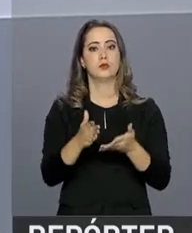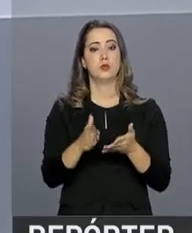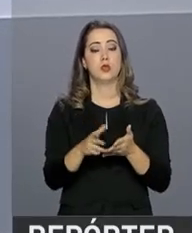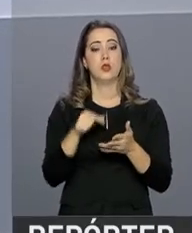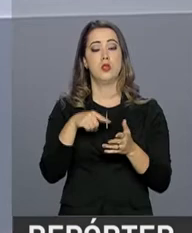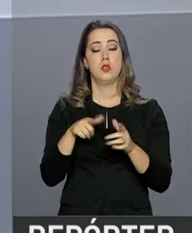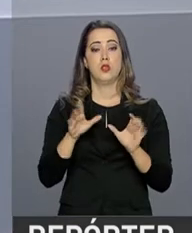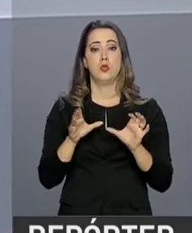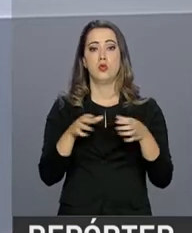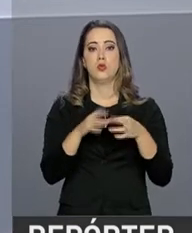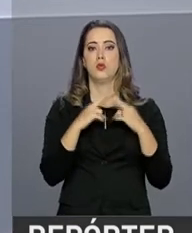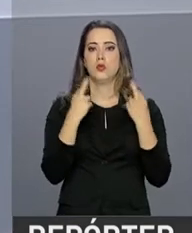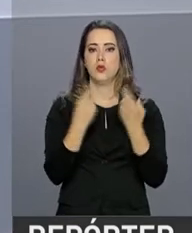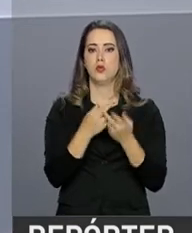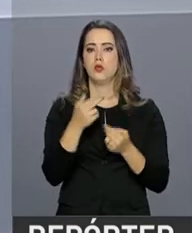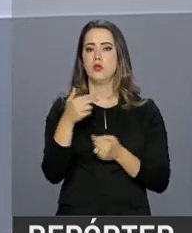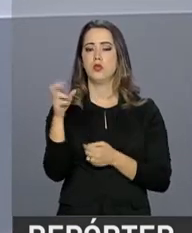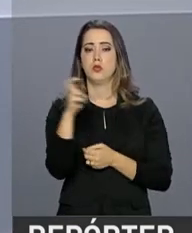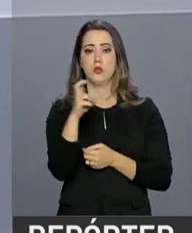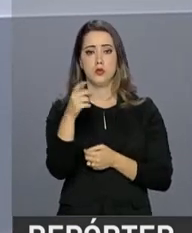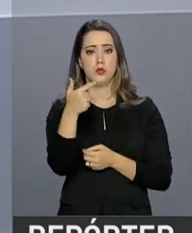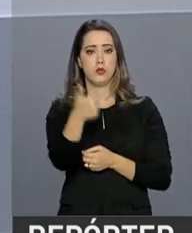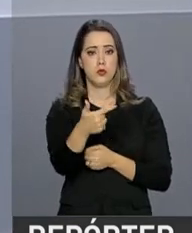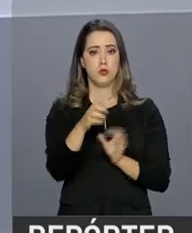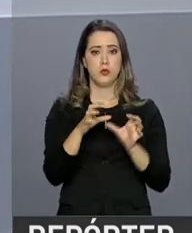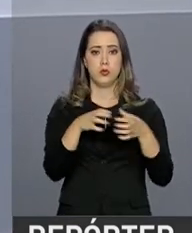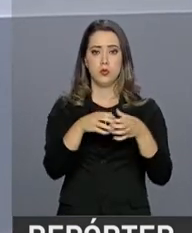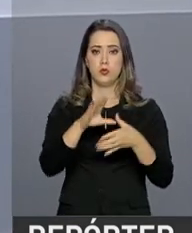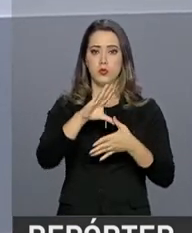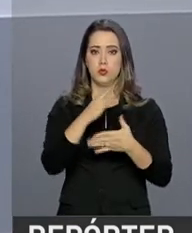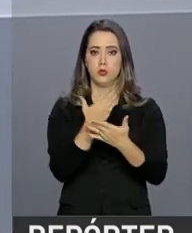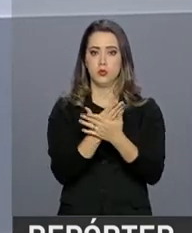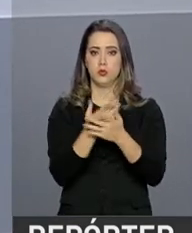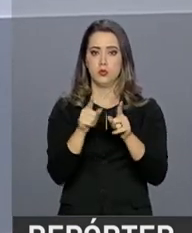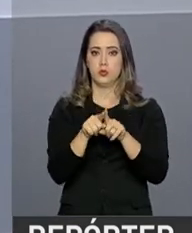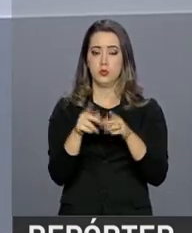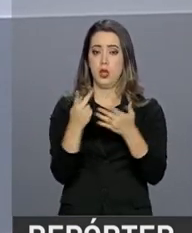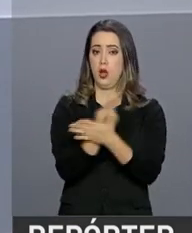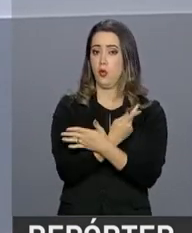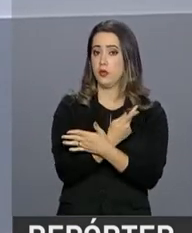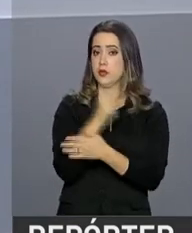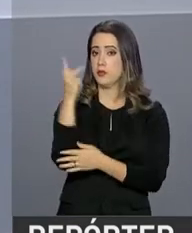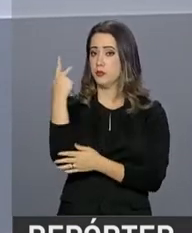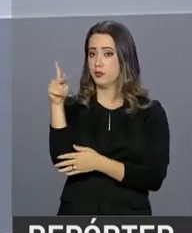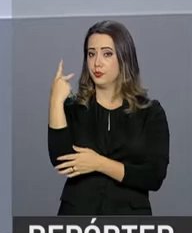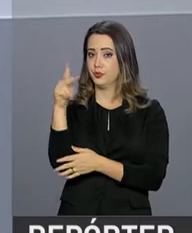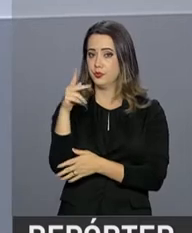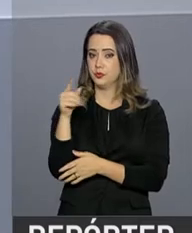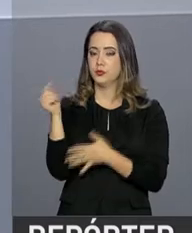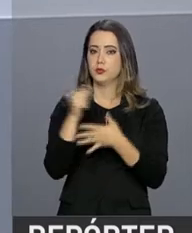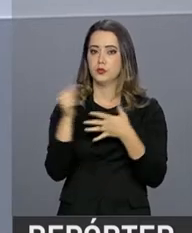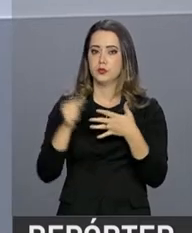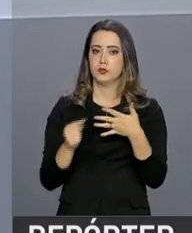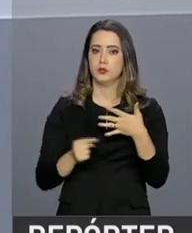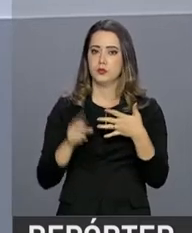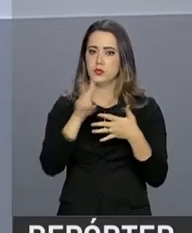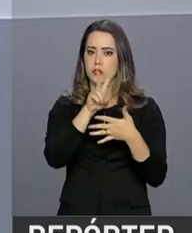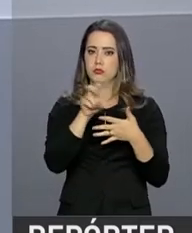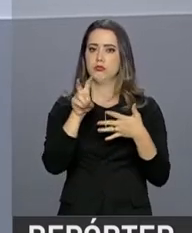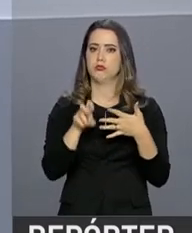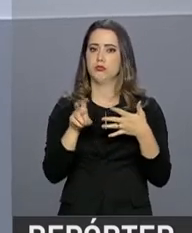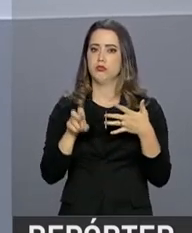da edição de número 52 da cúpula do mercosul que aconteceu em assunção no paraguai entre os temas discutidos